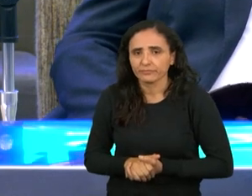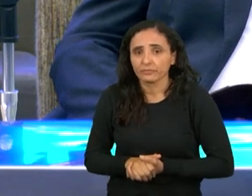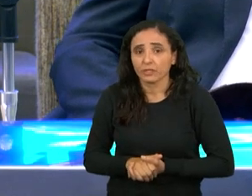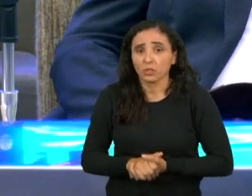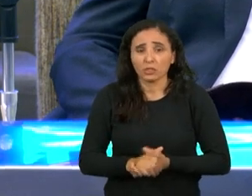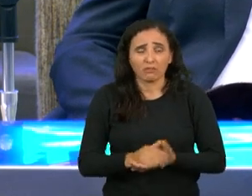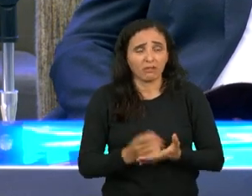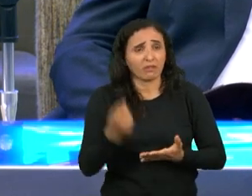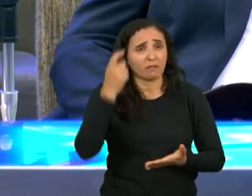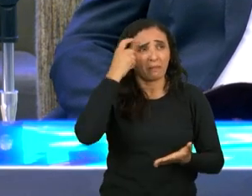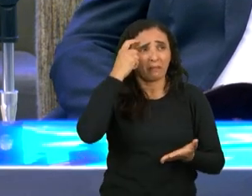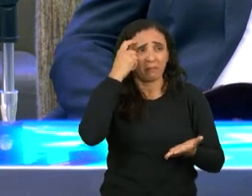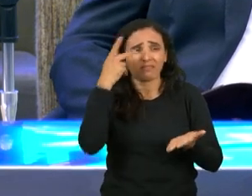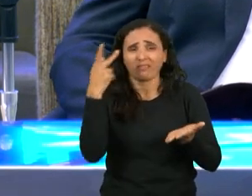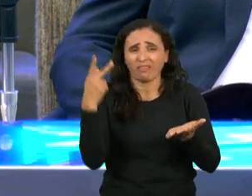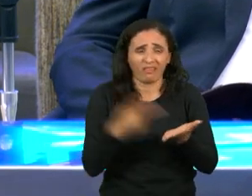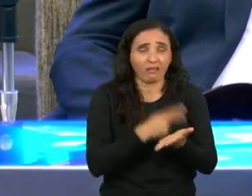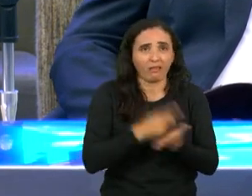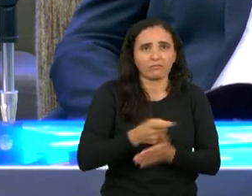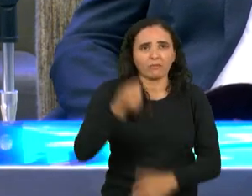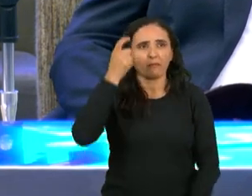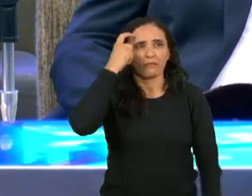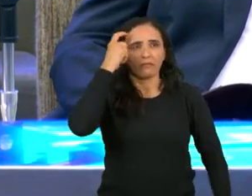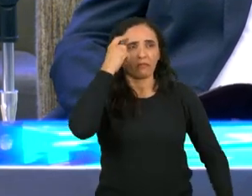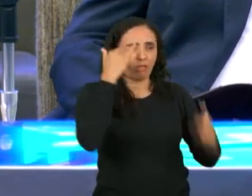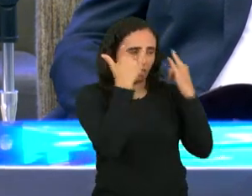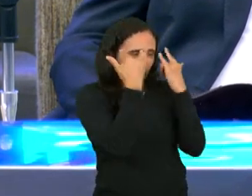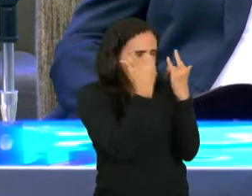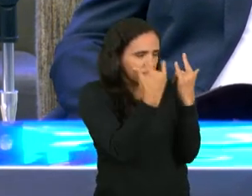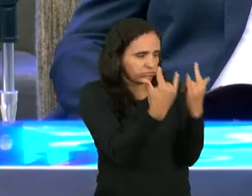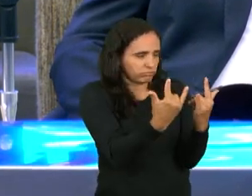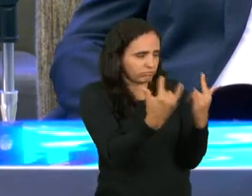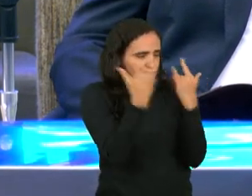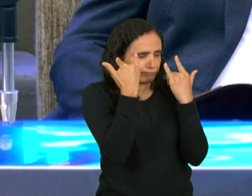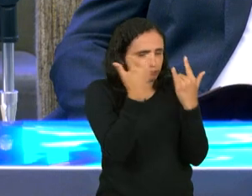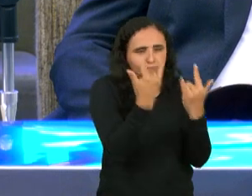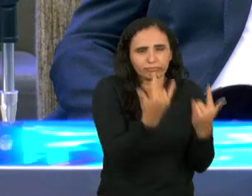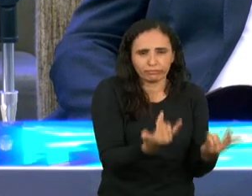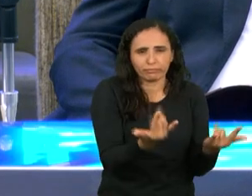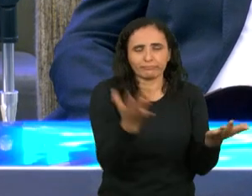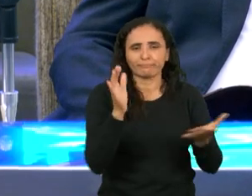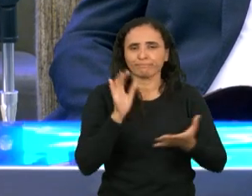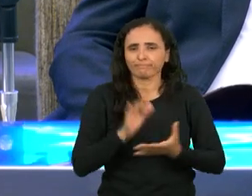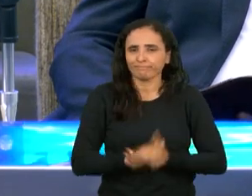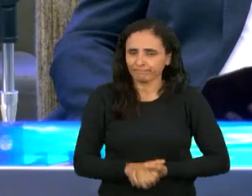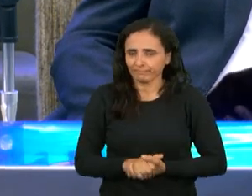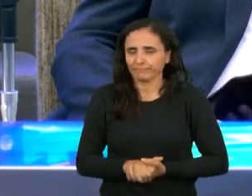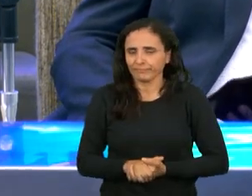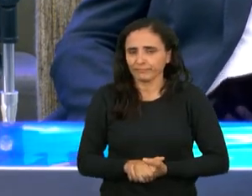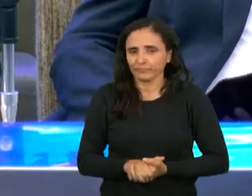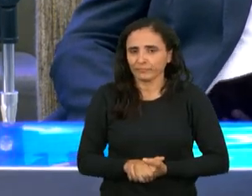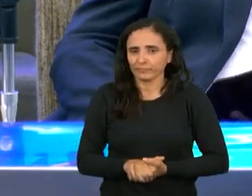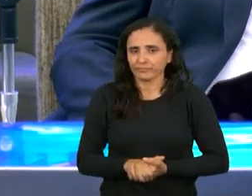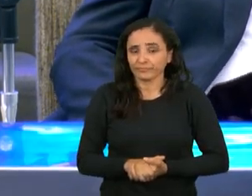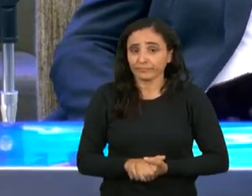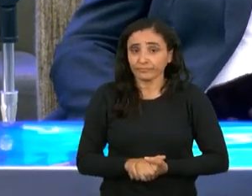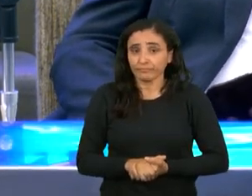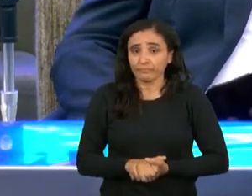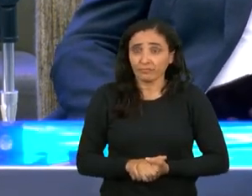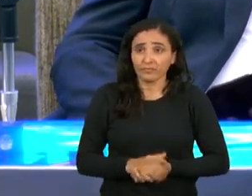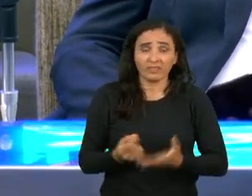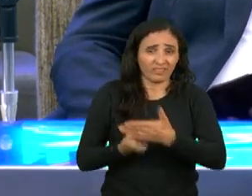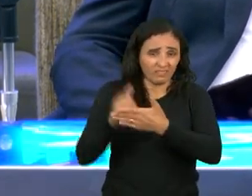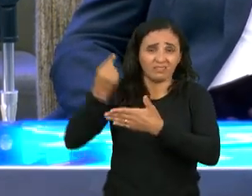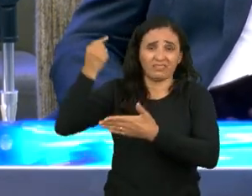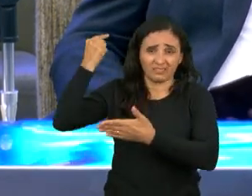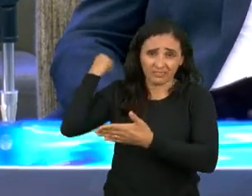pensamentos corrompidos do pecado e éramos por natureza já que éramos